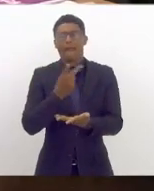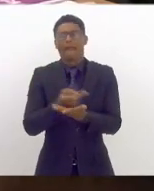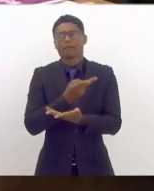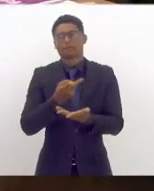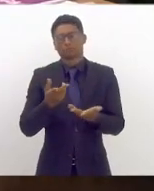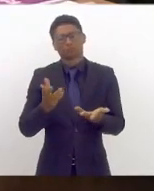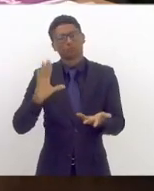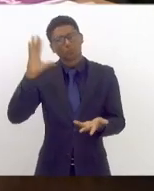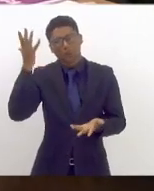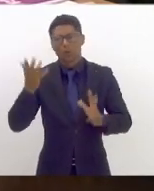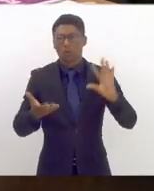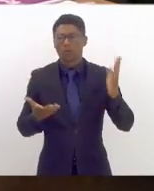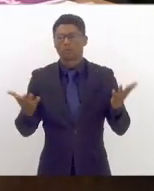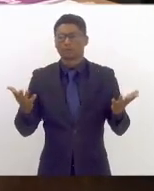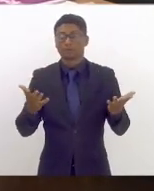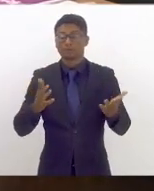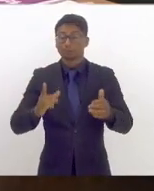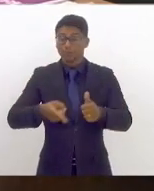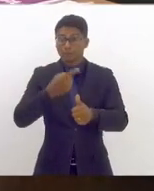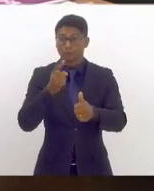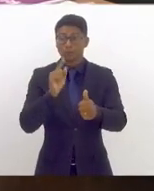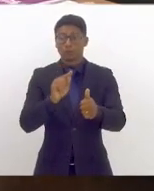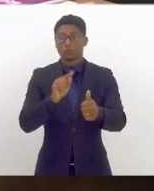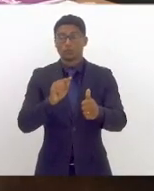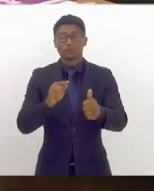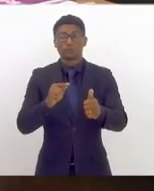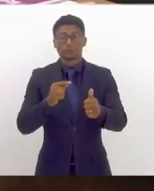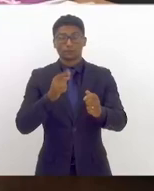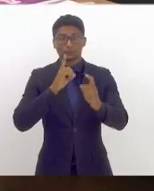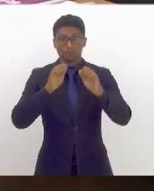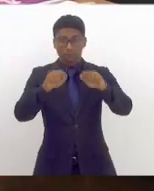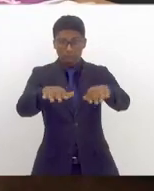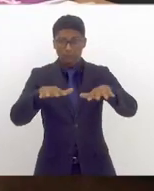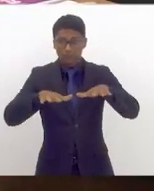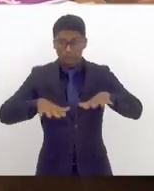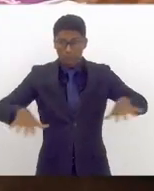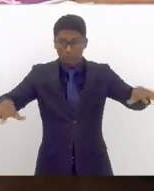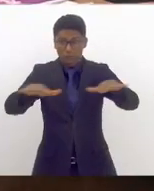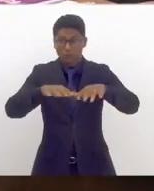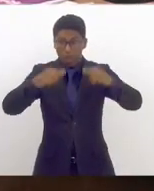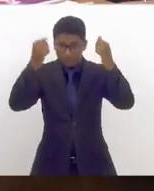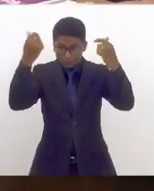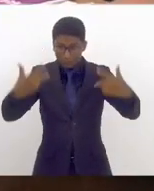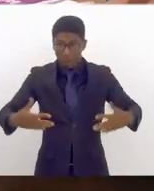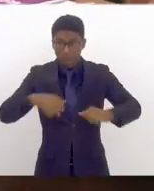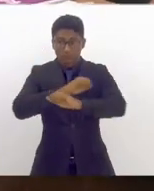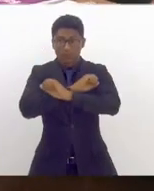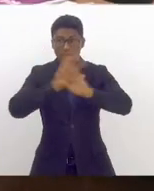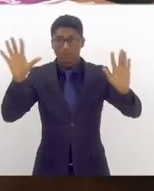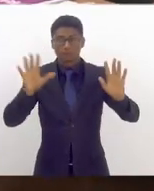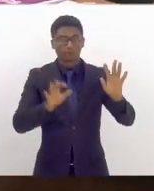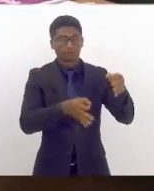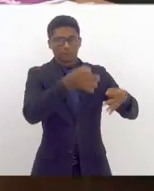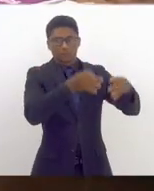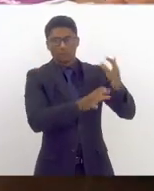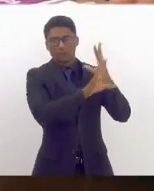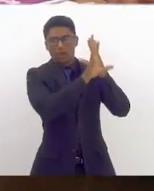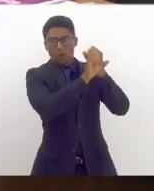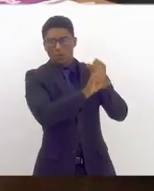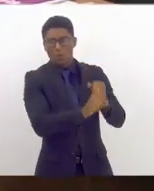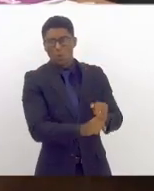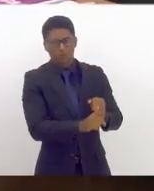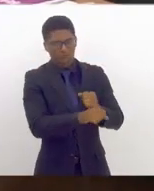precisa ficar claro pro plenário né que a gente não tá mexendo em nada que o Tribunal de Contas identifique como